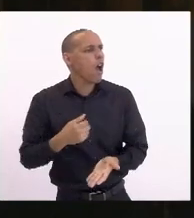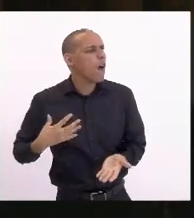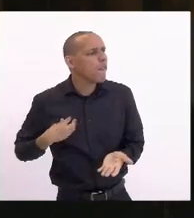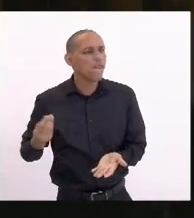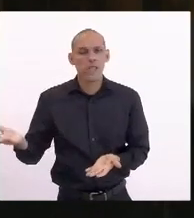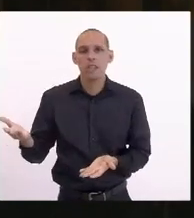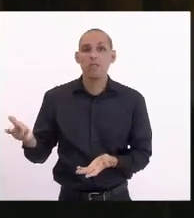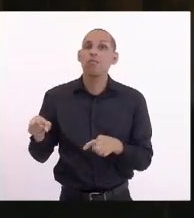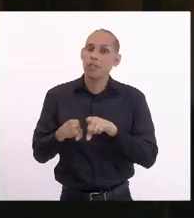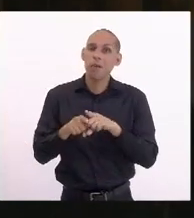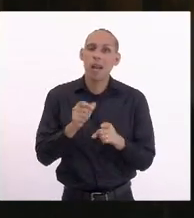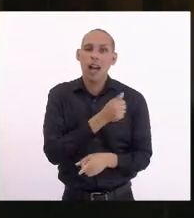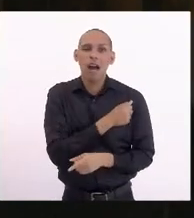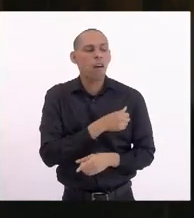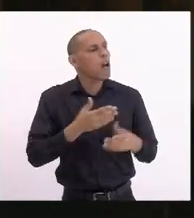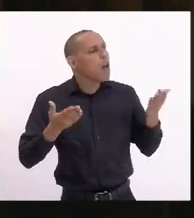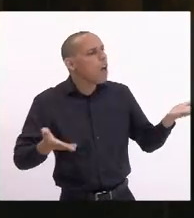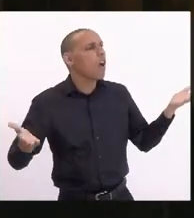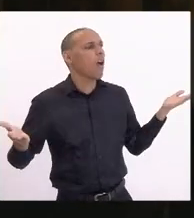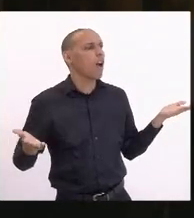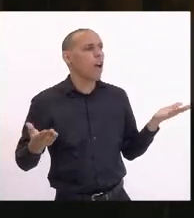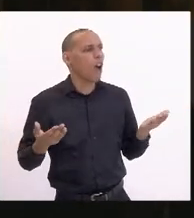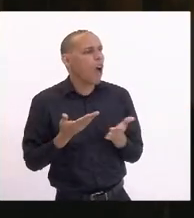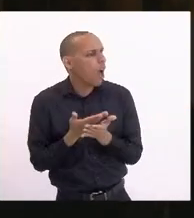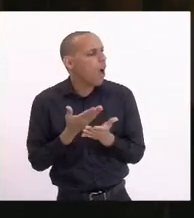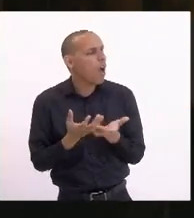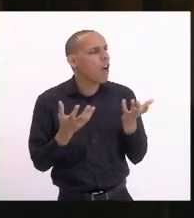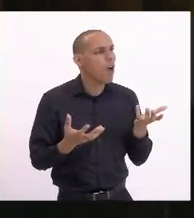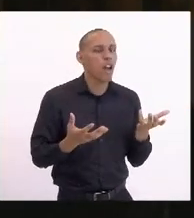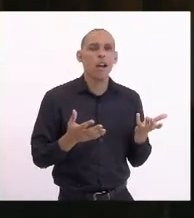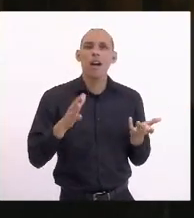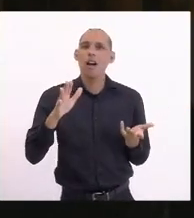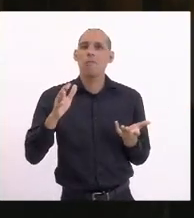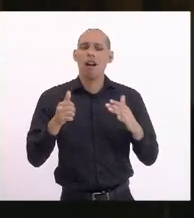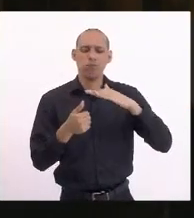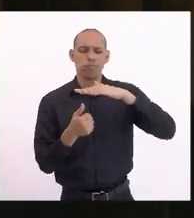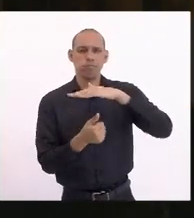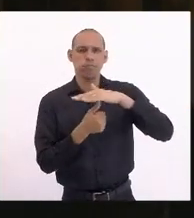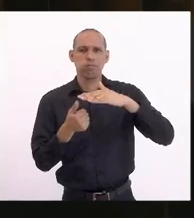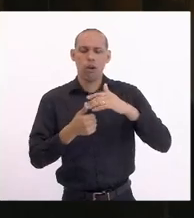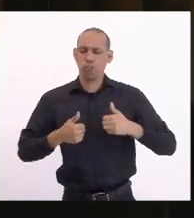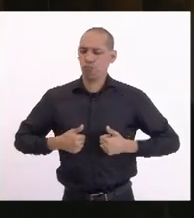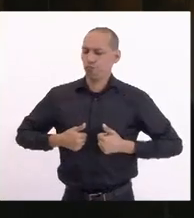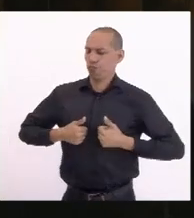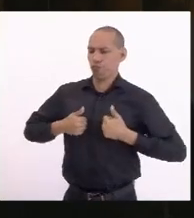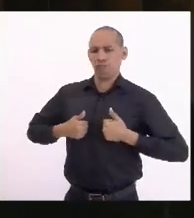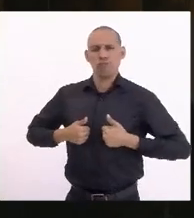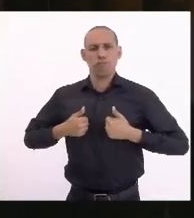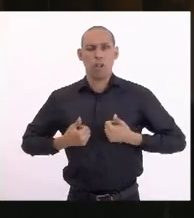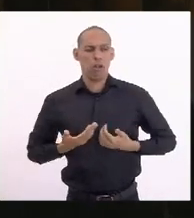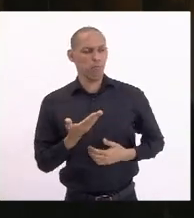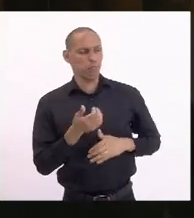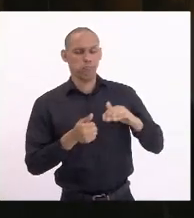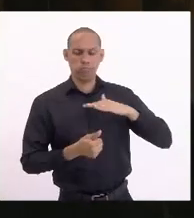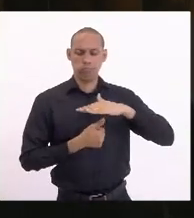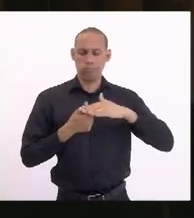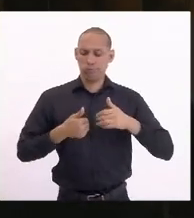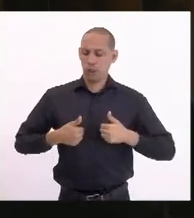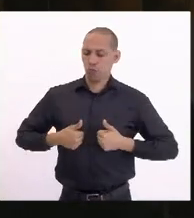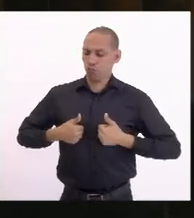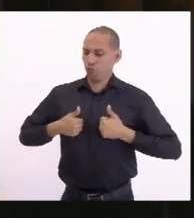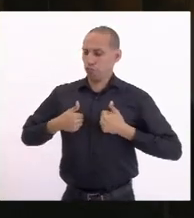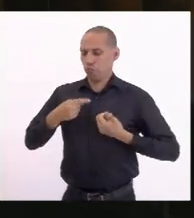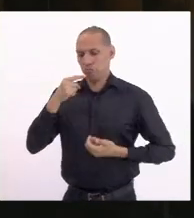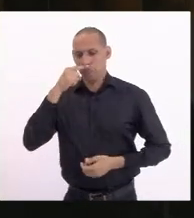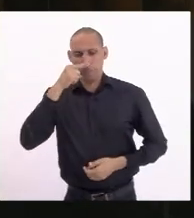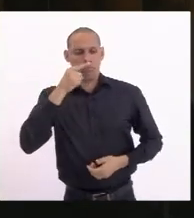por aula, mas o reitor, do alto da sua arrogância, afinal de contas, ele é reitor, né? Ele